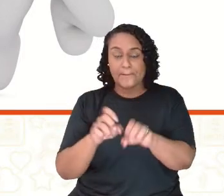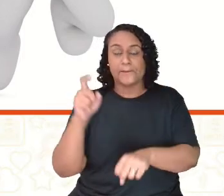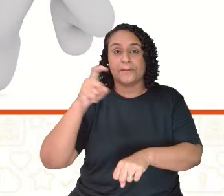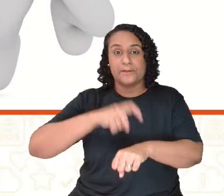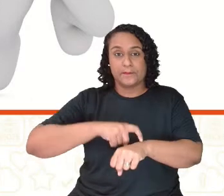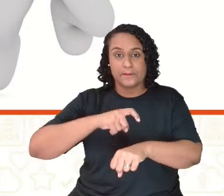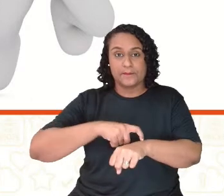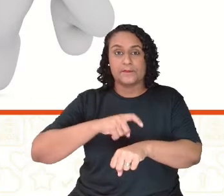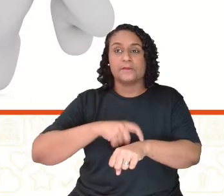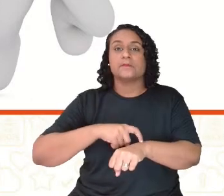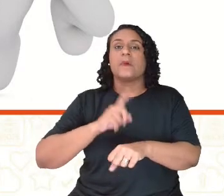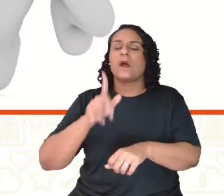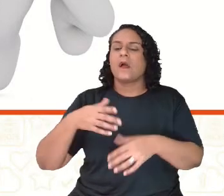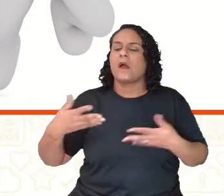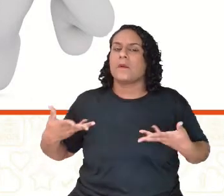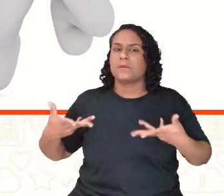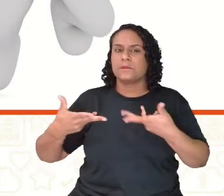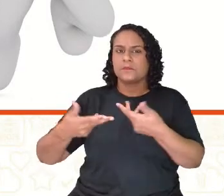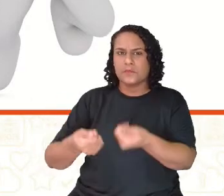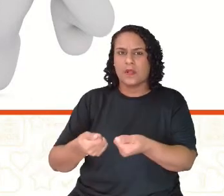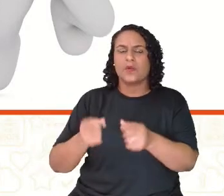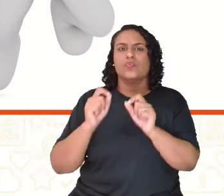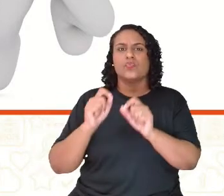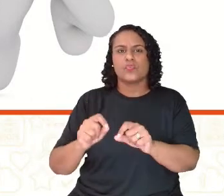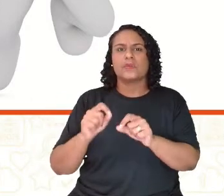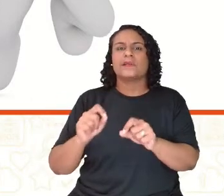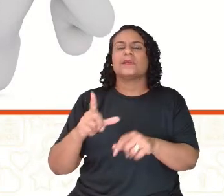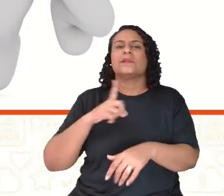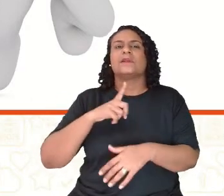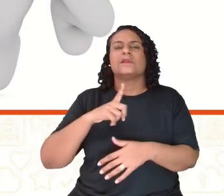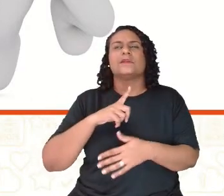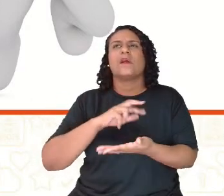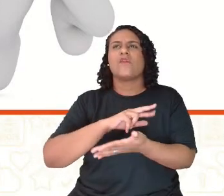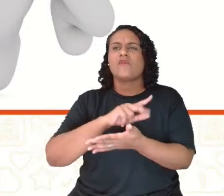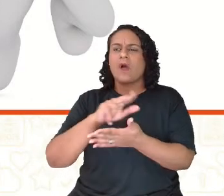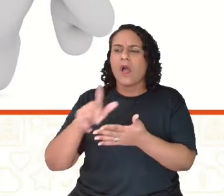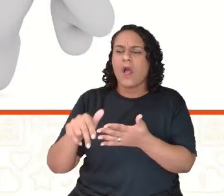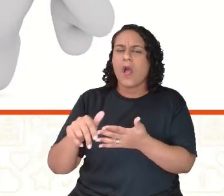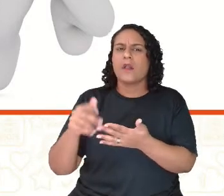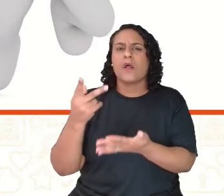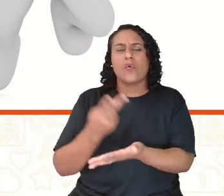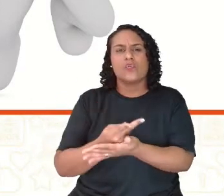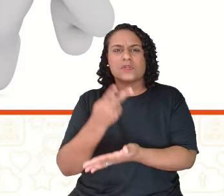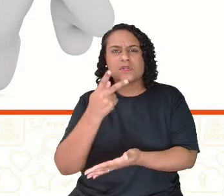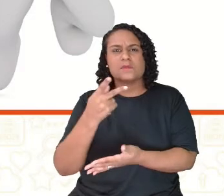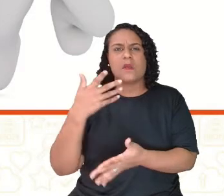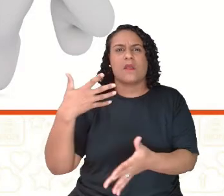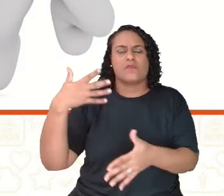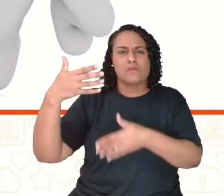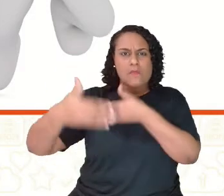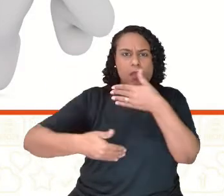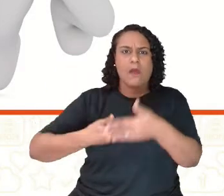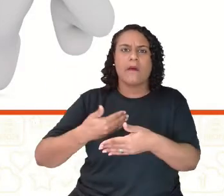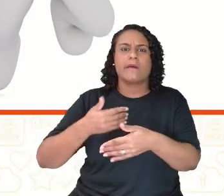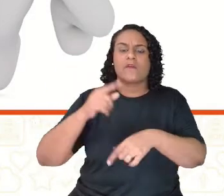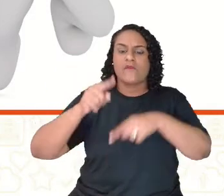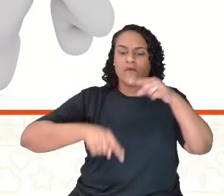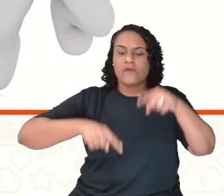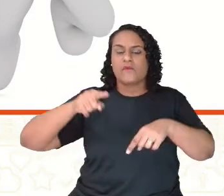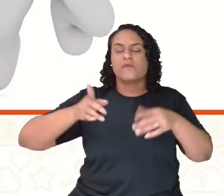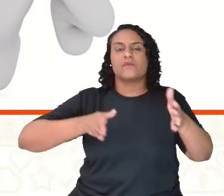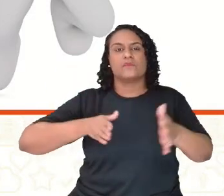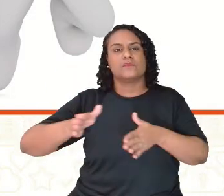é a habilidade de colocar-se em função dos diversos acontecimentos, da variação dos períodos de